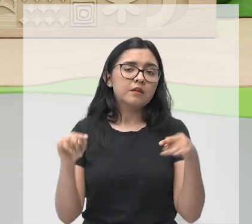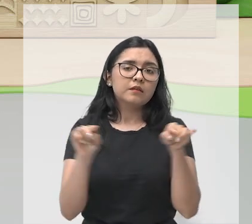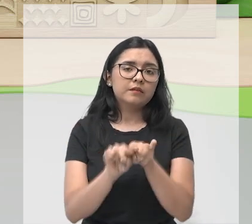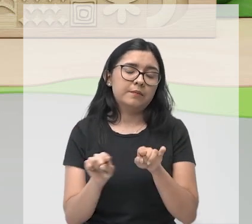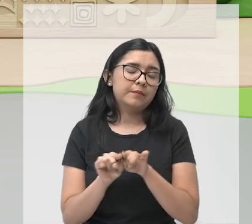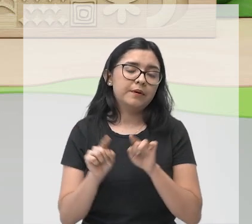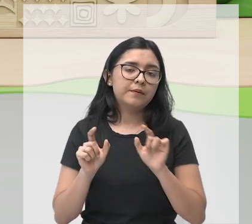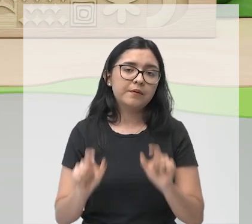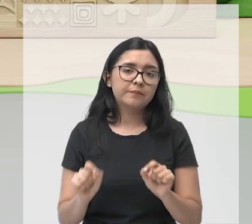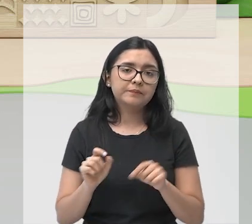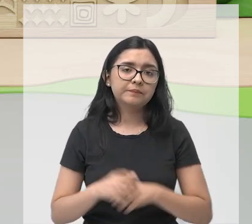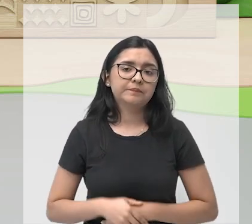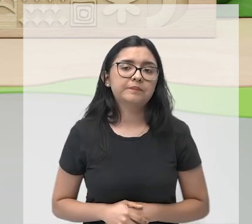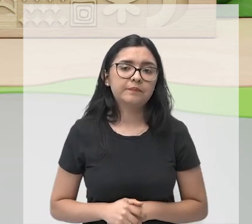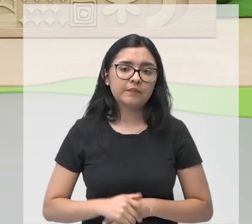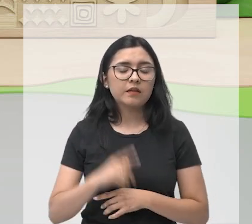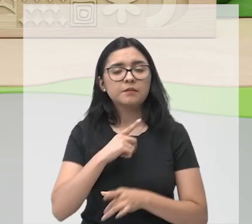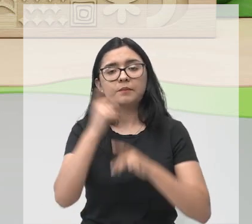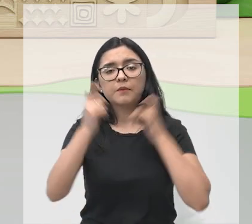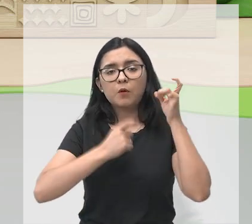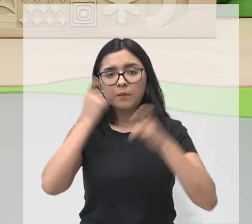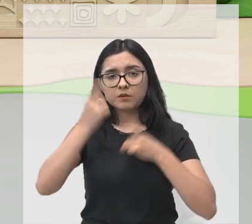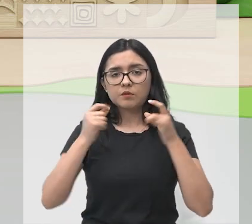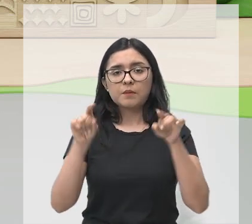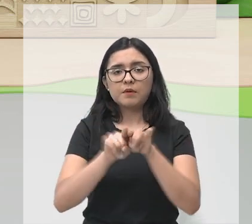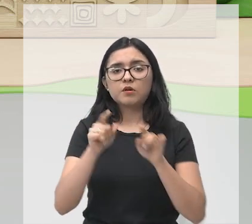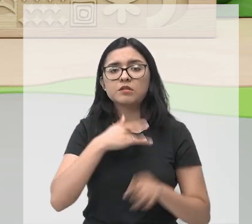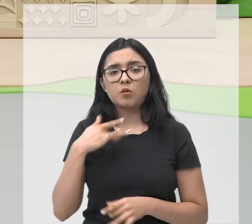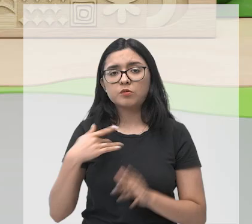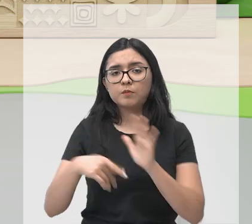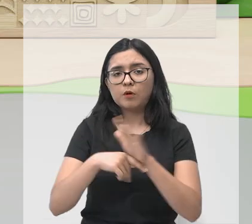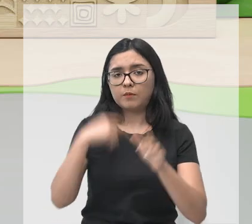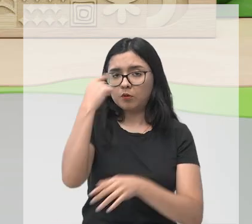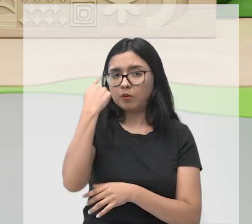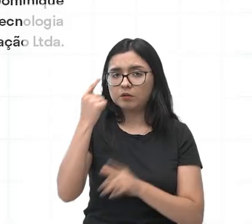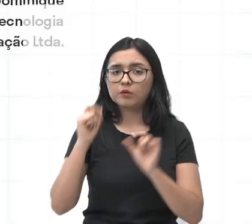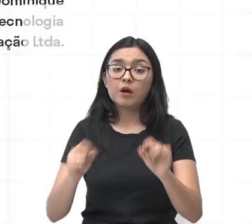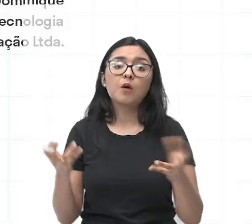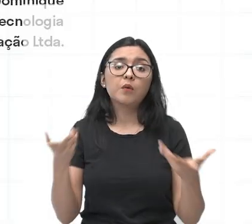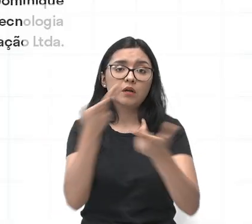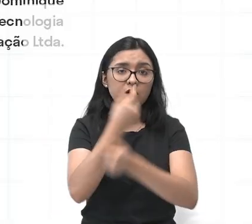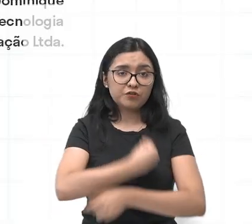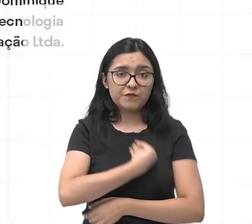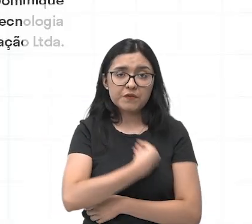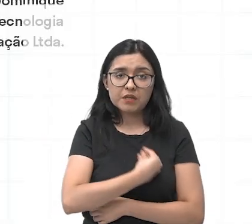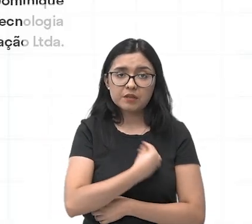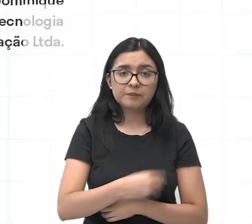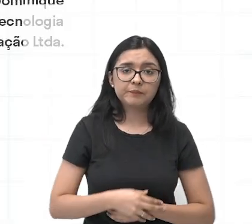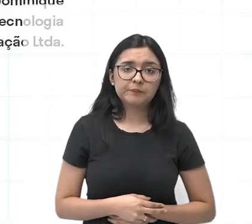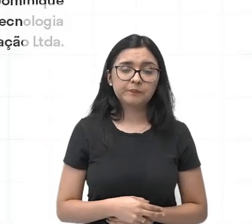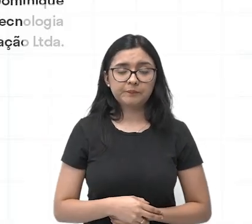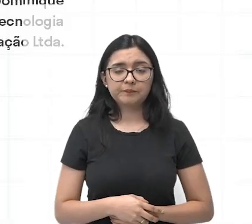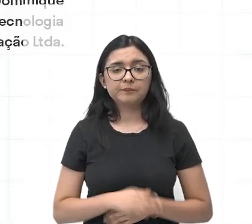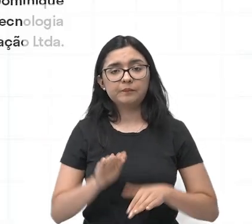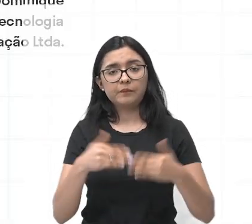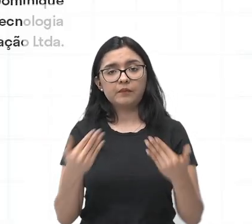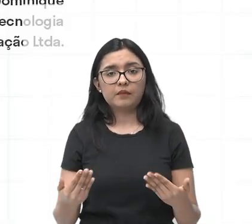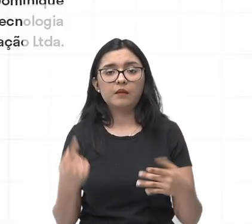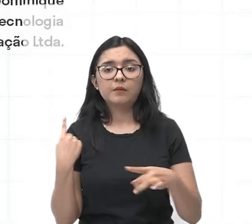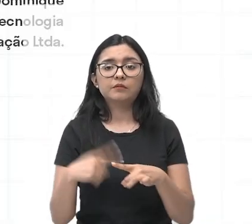ver, essa questão da preocupação da saúde visual com qualidade de vida, né?